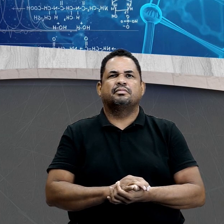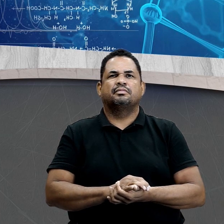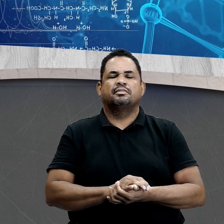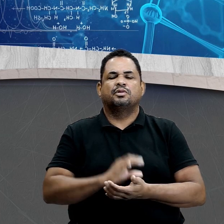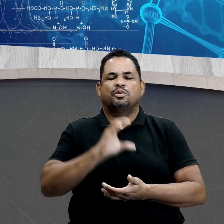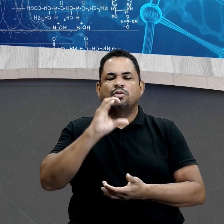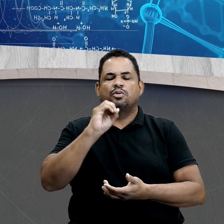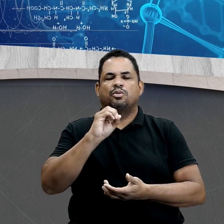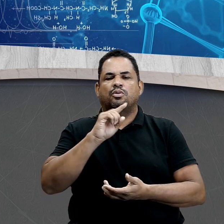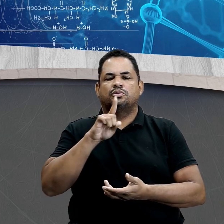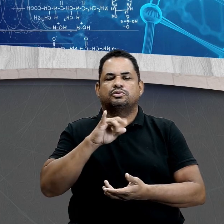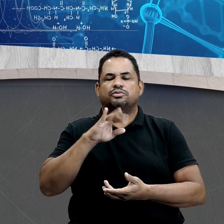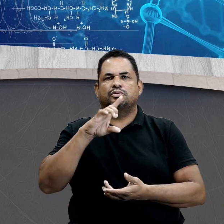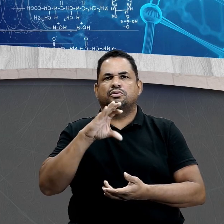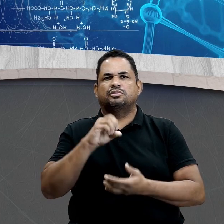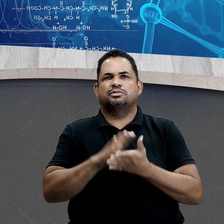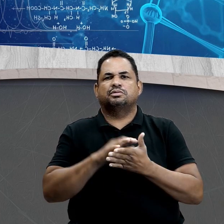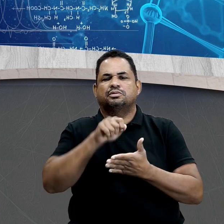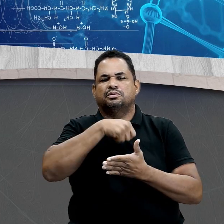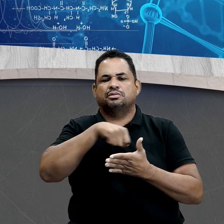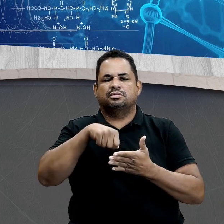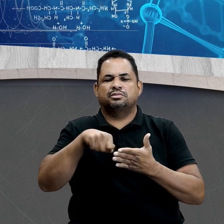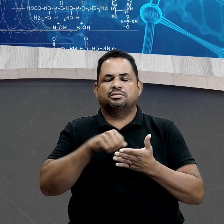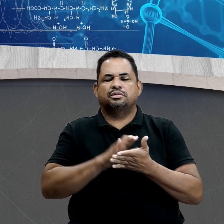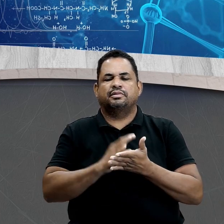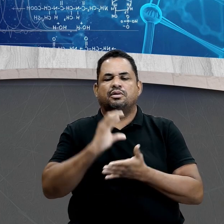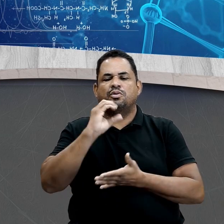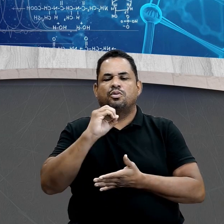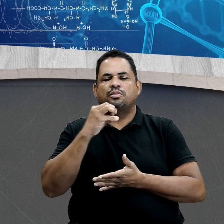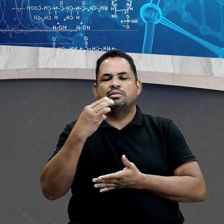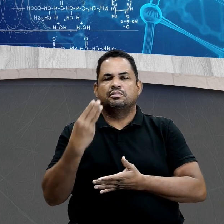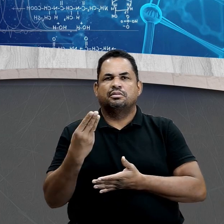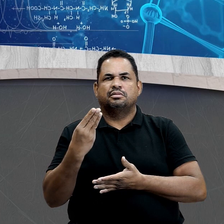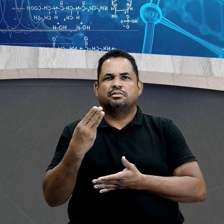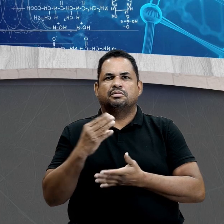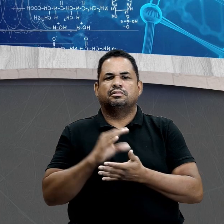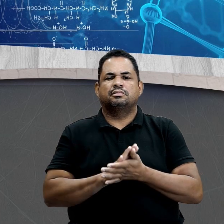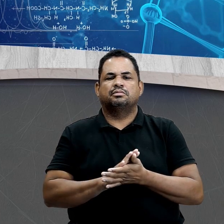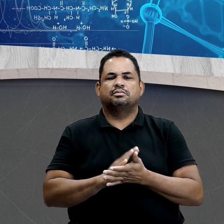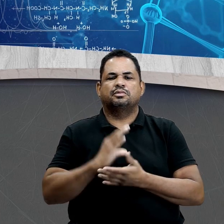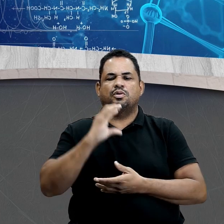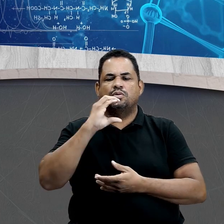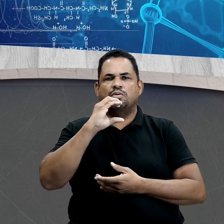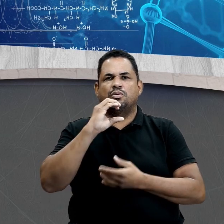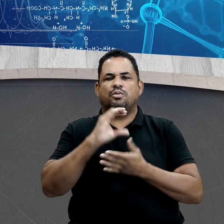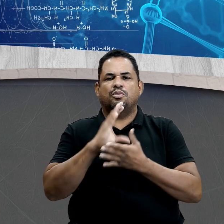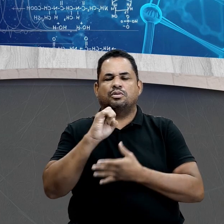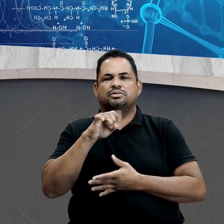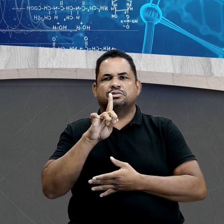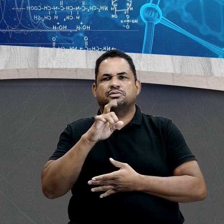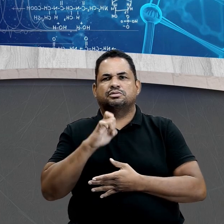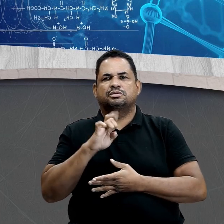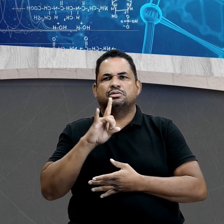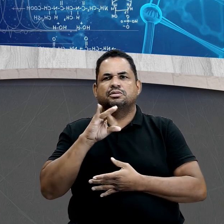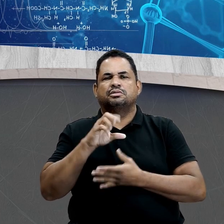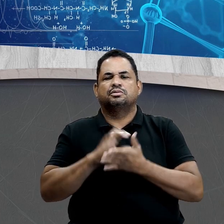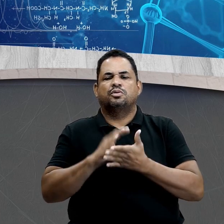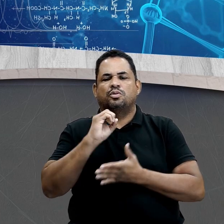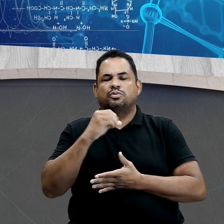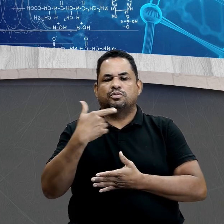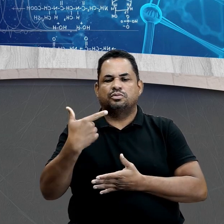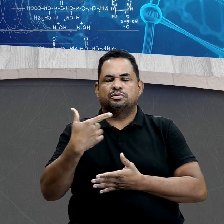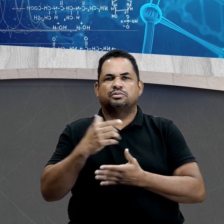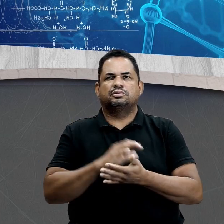ozônio, você vai escrever O3, oxigênio, O2, hidrogênio,